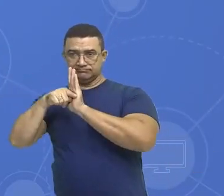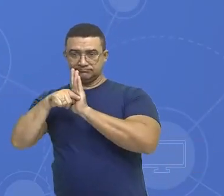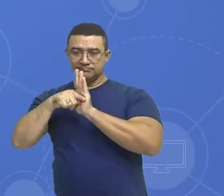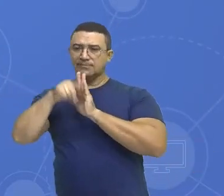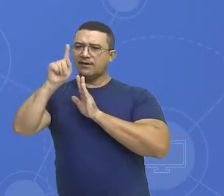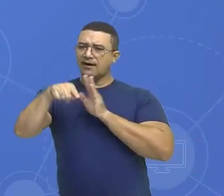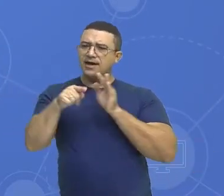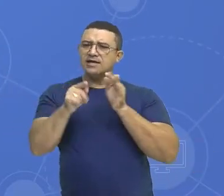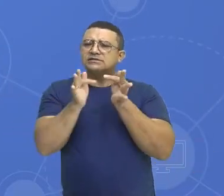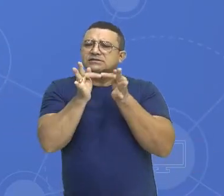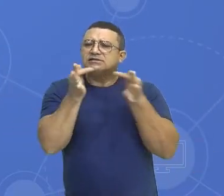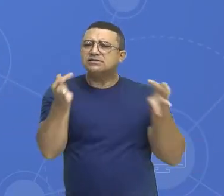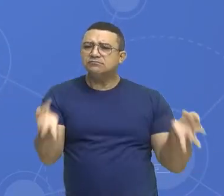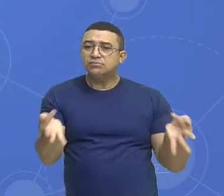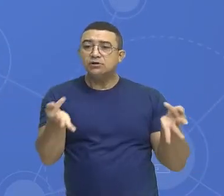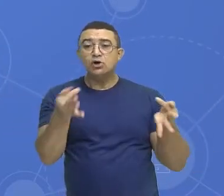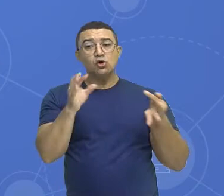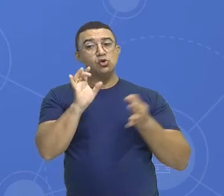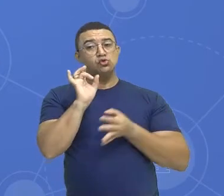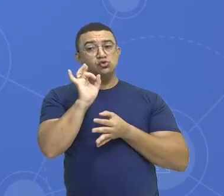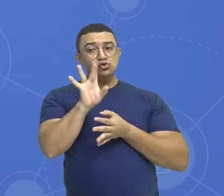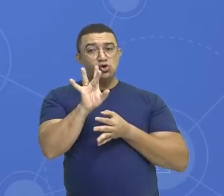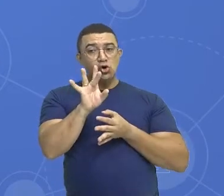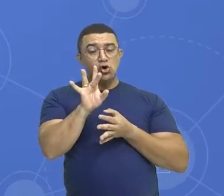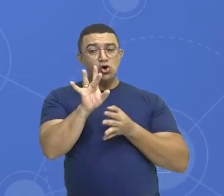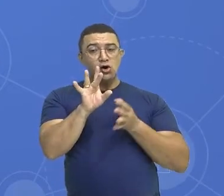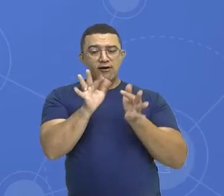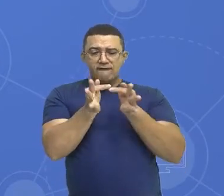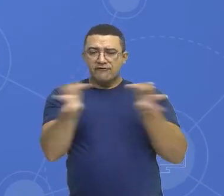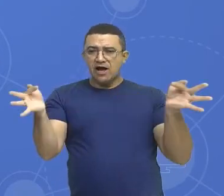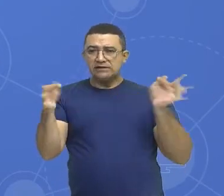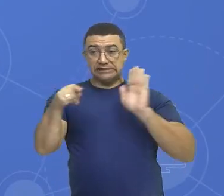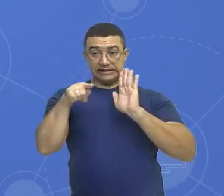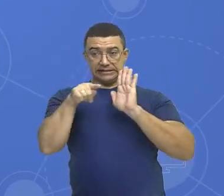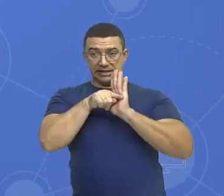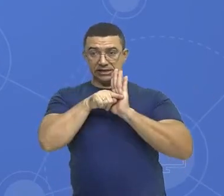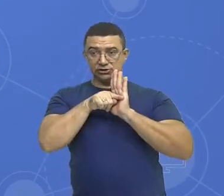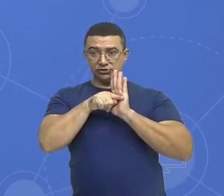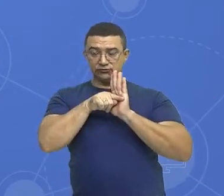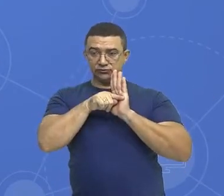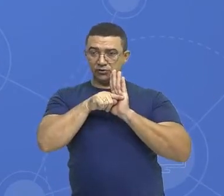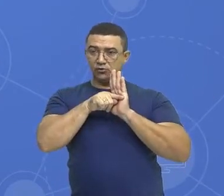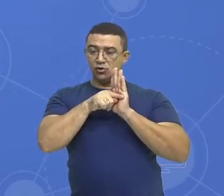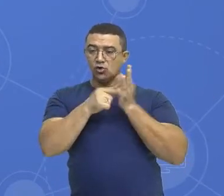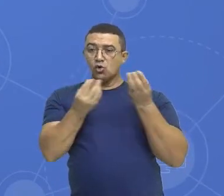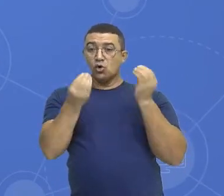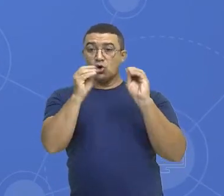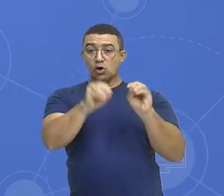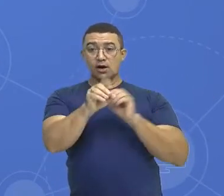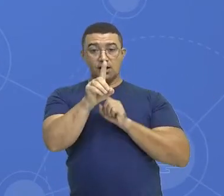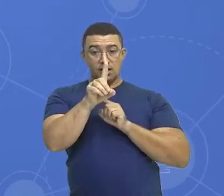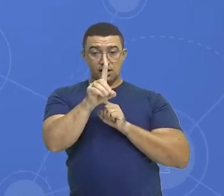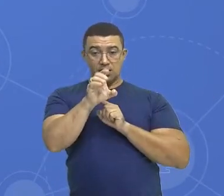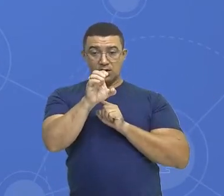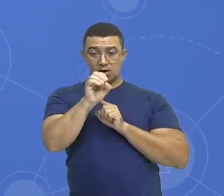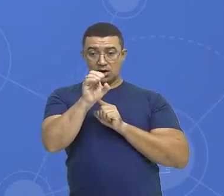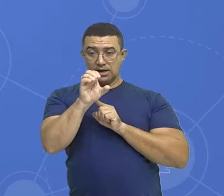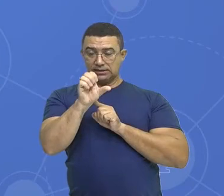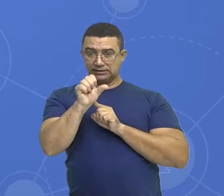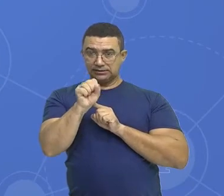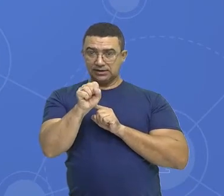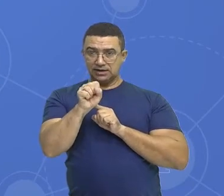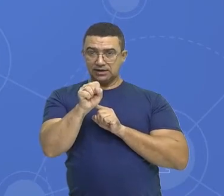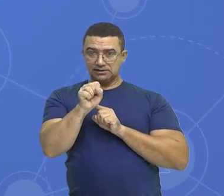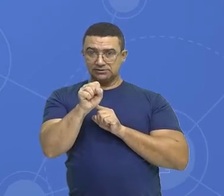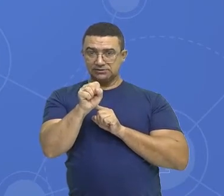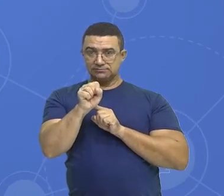bem simples. Eu vou acrescentar, então, na forma negativa, o verbo auxiliar does, repare, é o verbo do